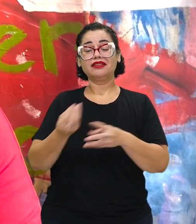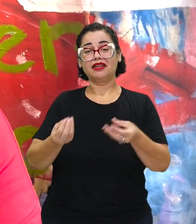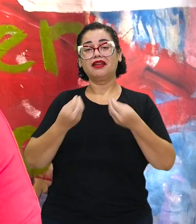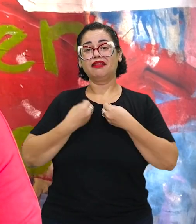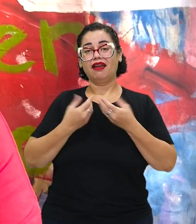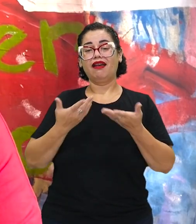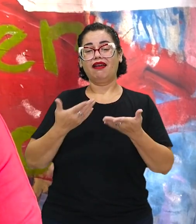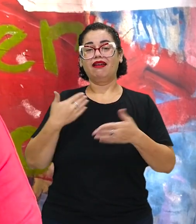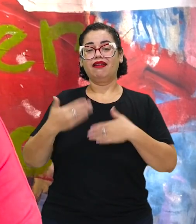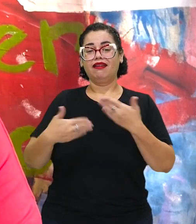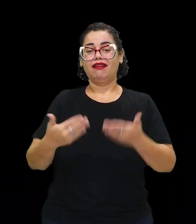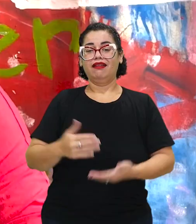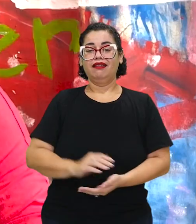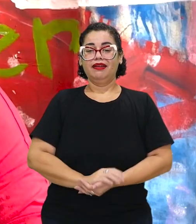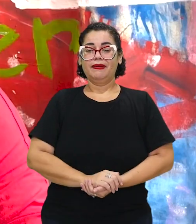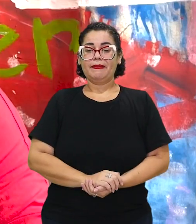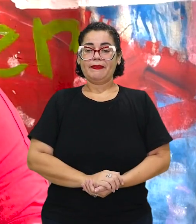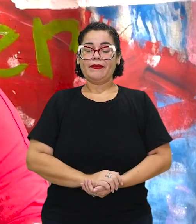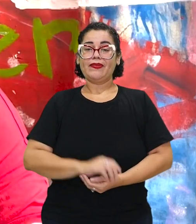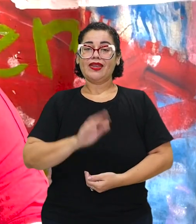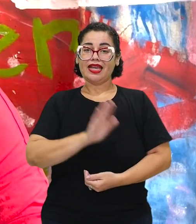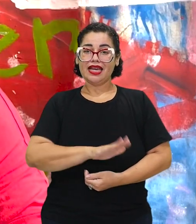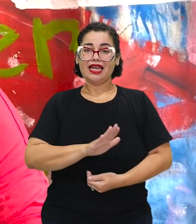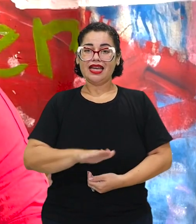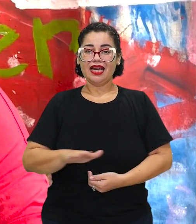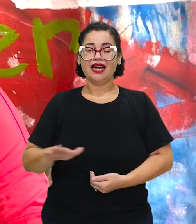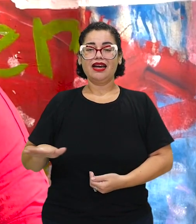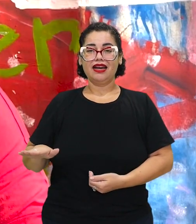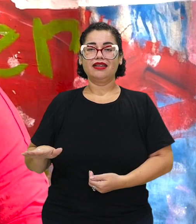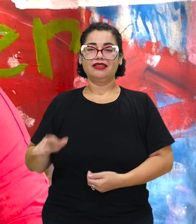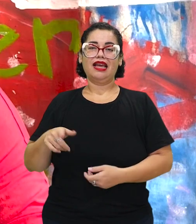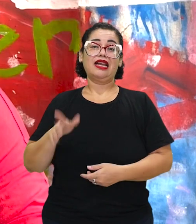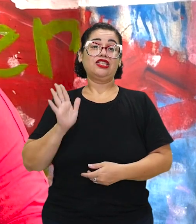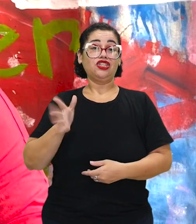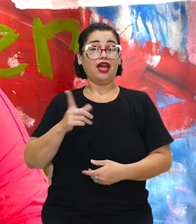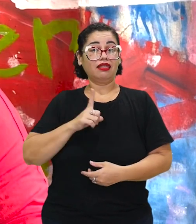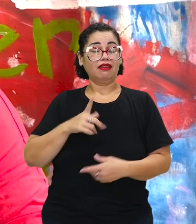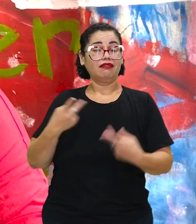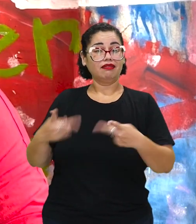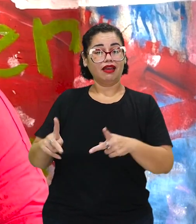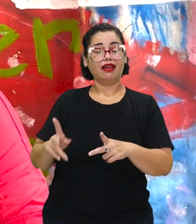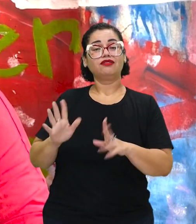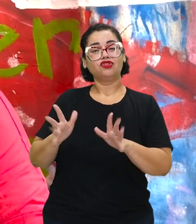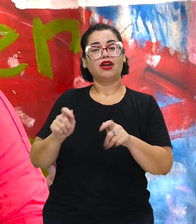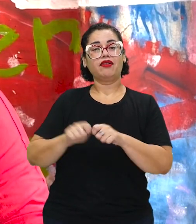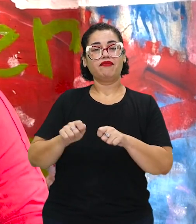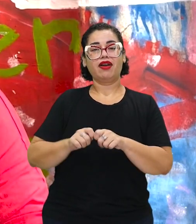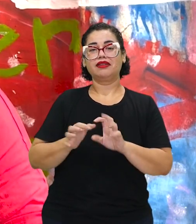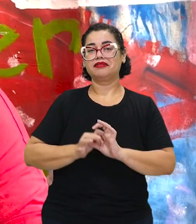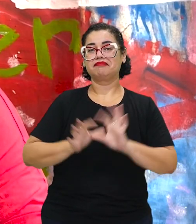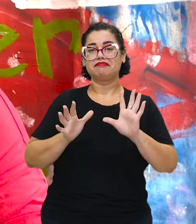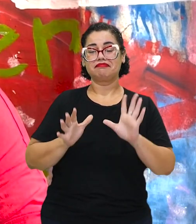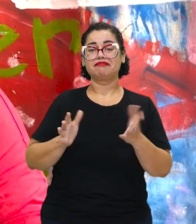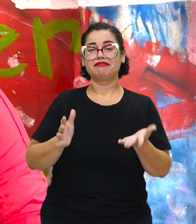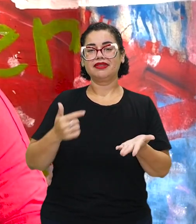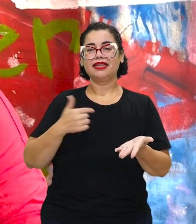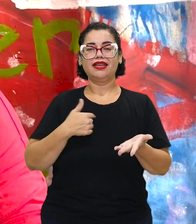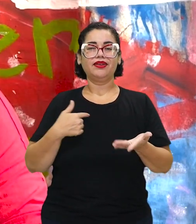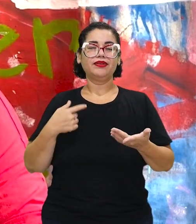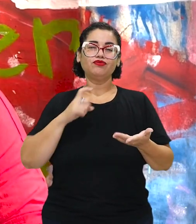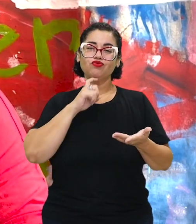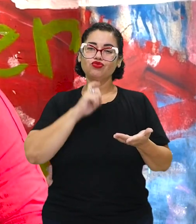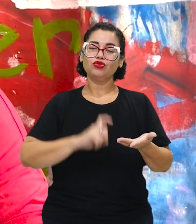arte nos permite isso. A criança, ela já traz um traço que eu